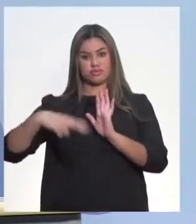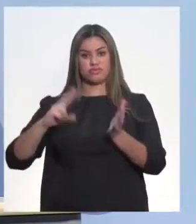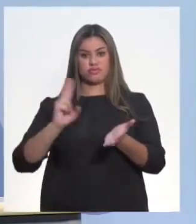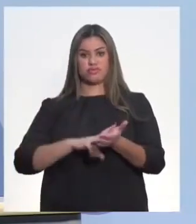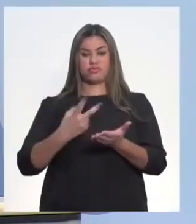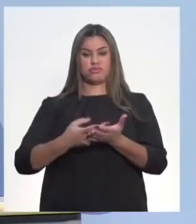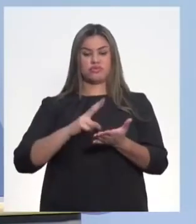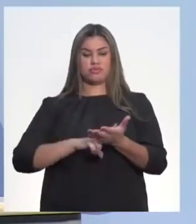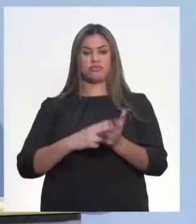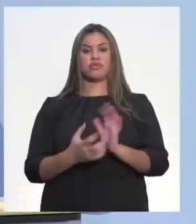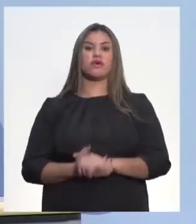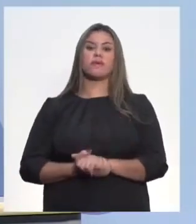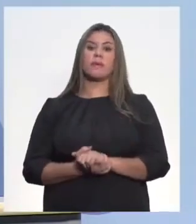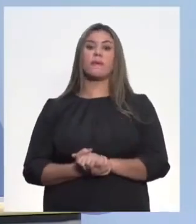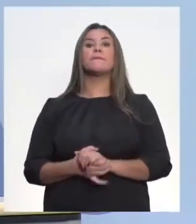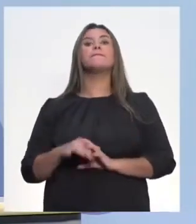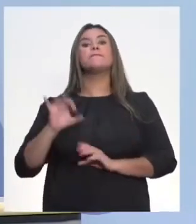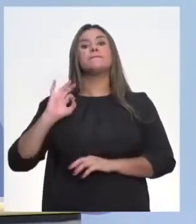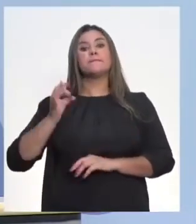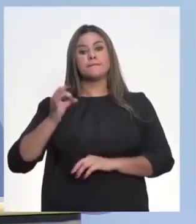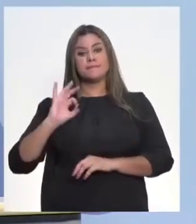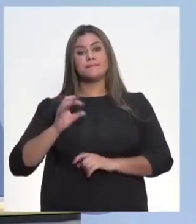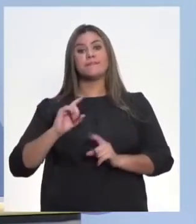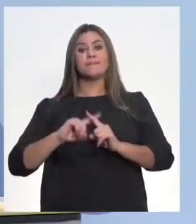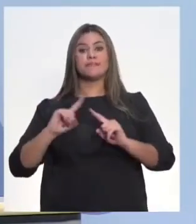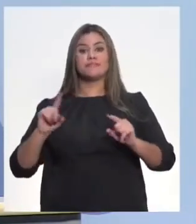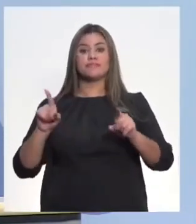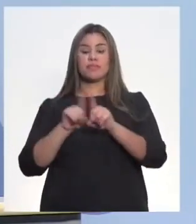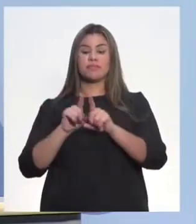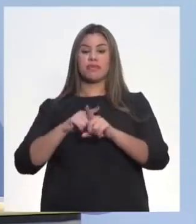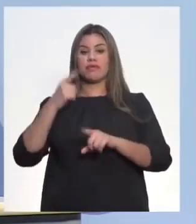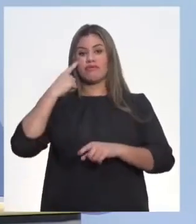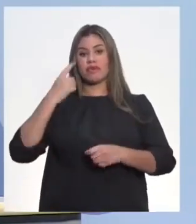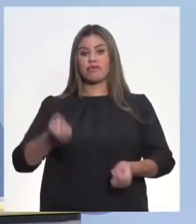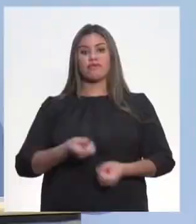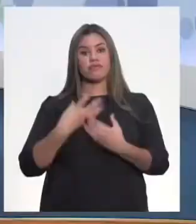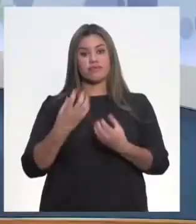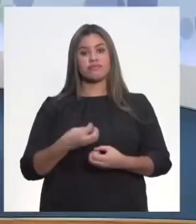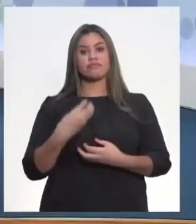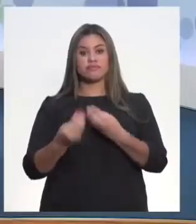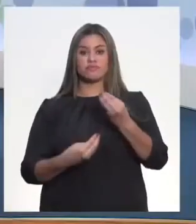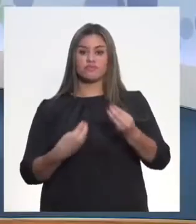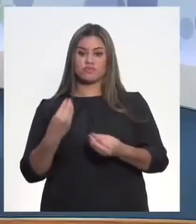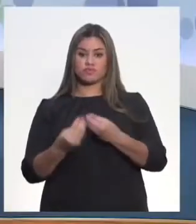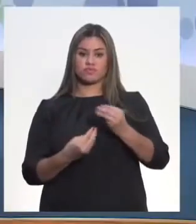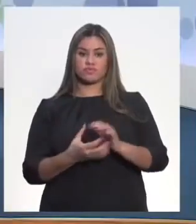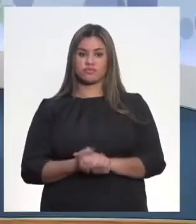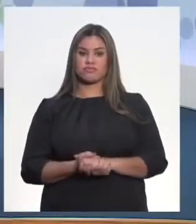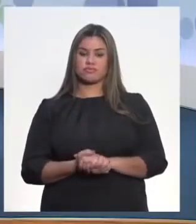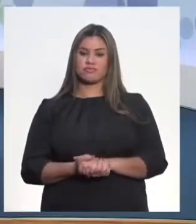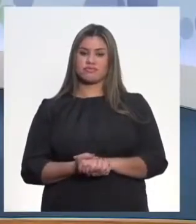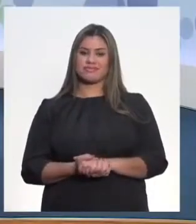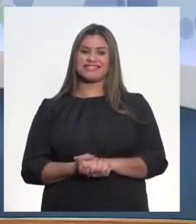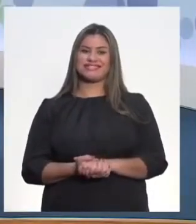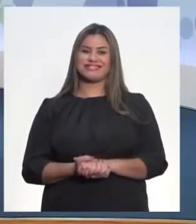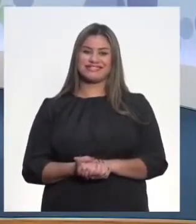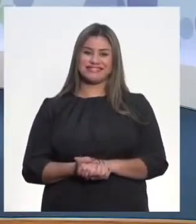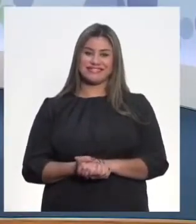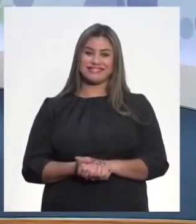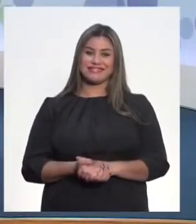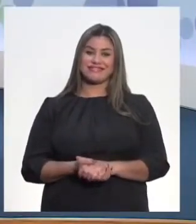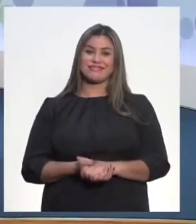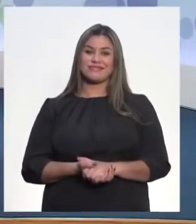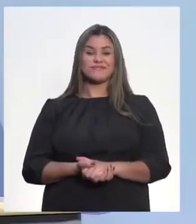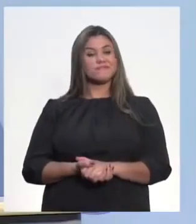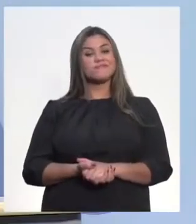leitura e interpretação, saber utilizar as informações, né, Ale? Exato, exatamente. Fala. Porque nós poderíamos